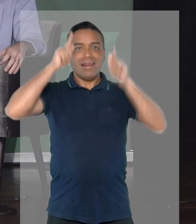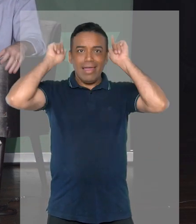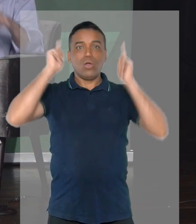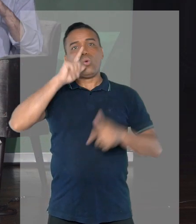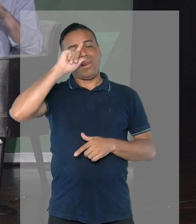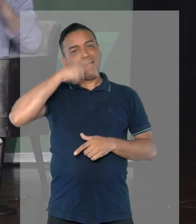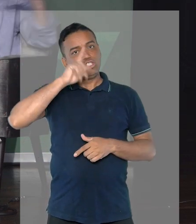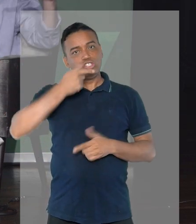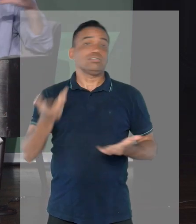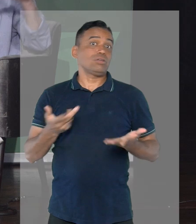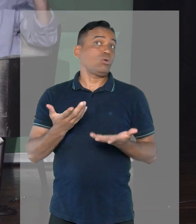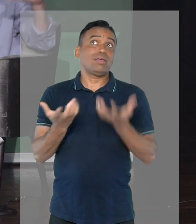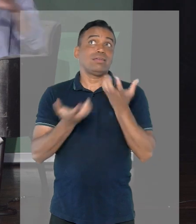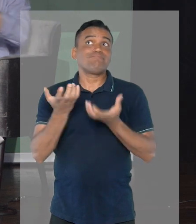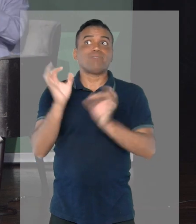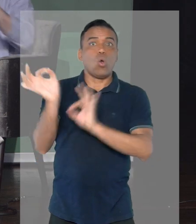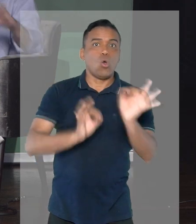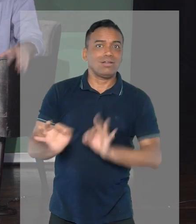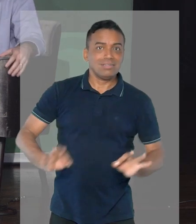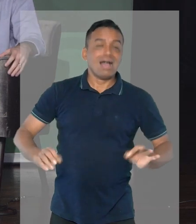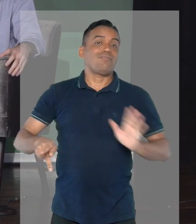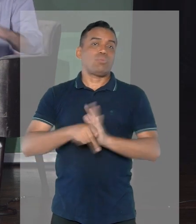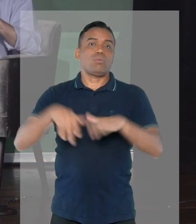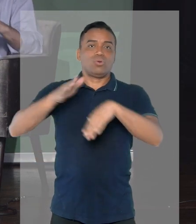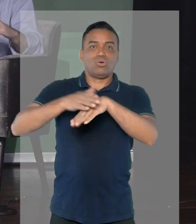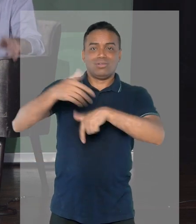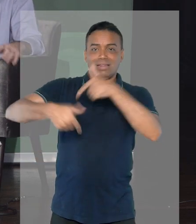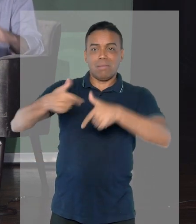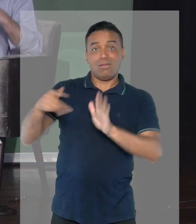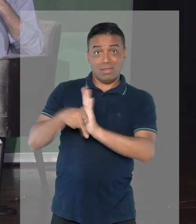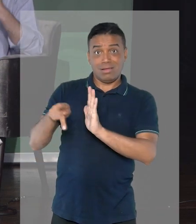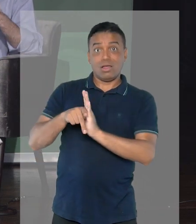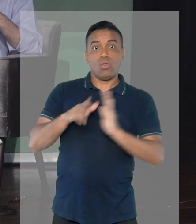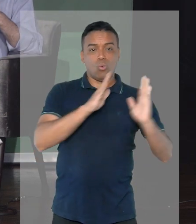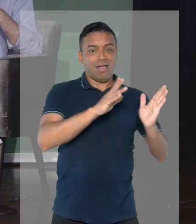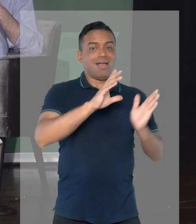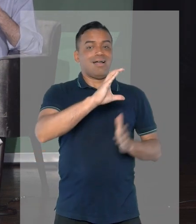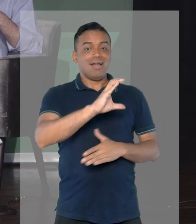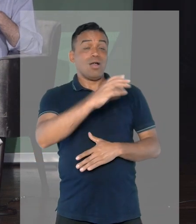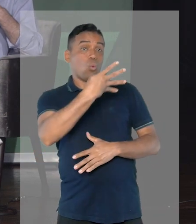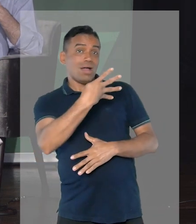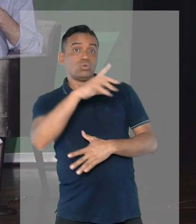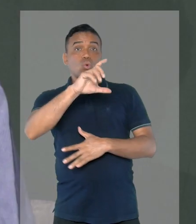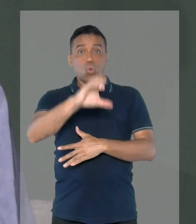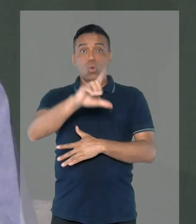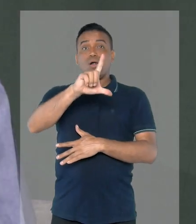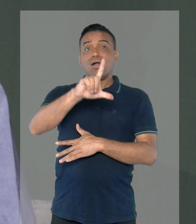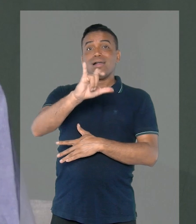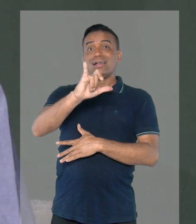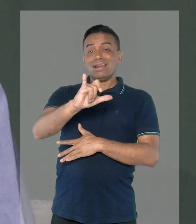obra do Leminski. Eu queria ver como que elas organizavam a obra dele. Daí os 4 cliques. Isso me parecia também um modo do